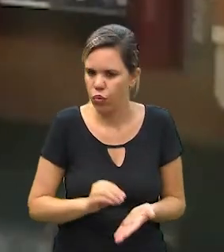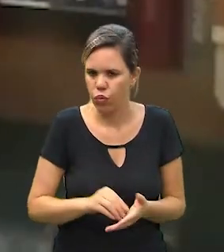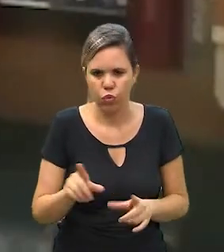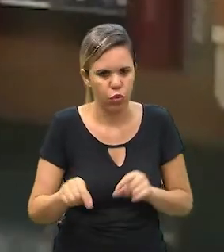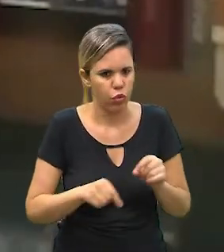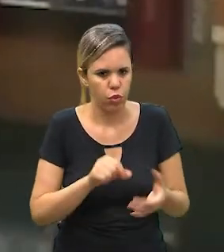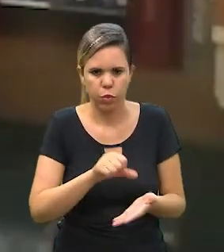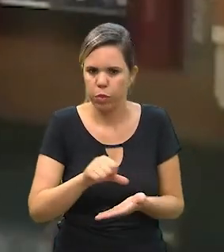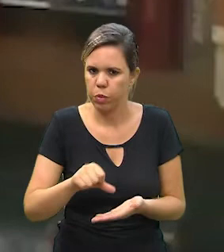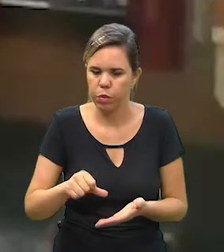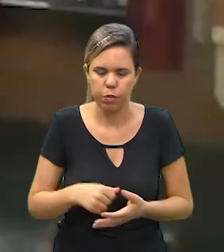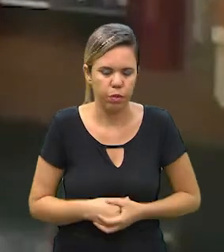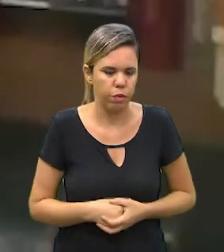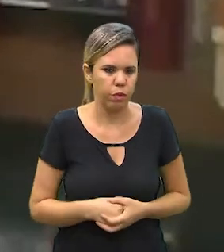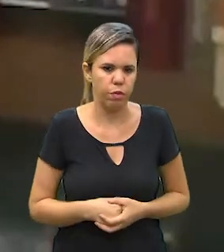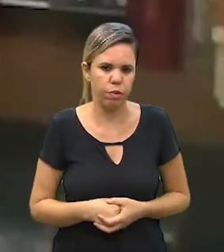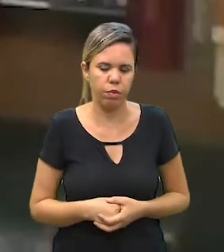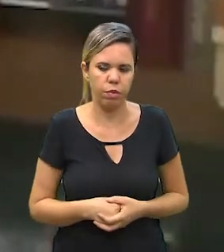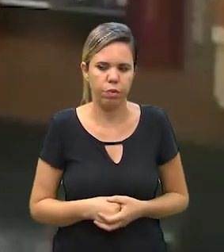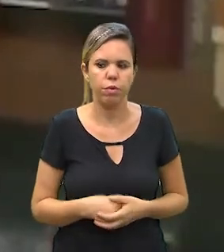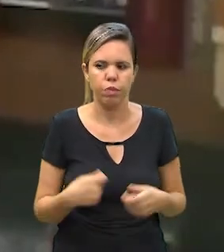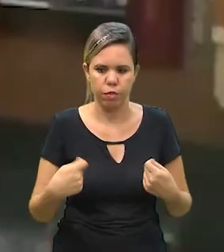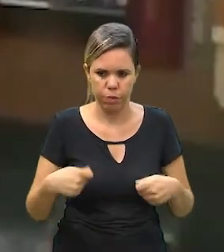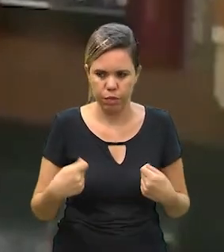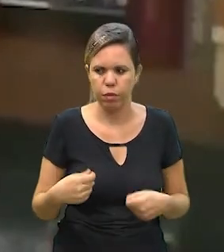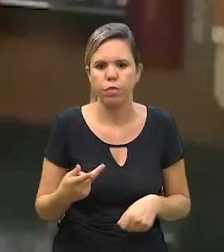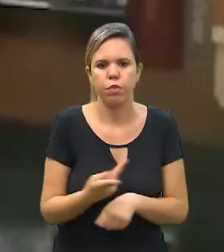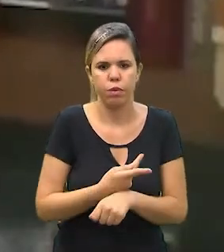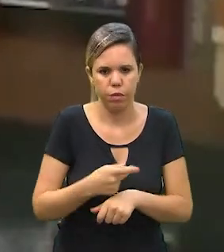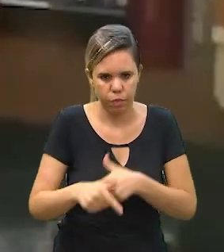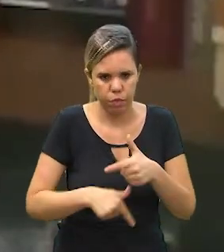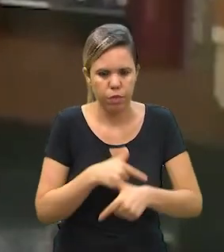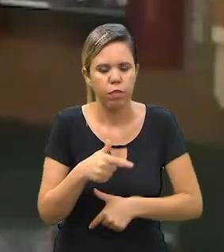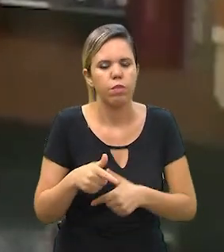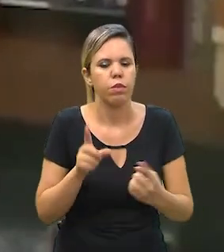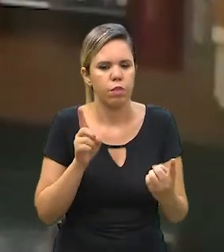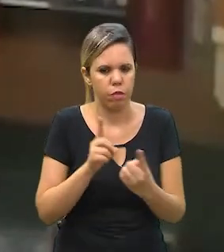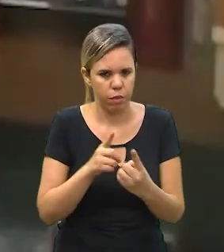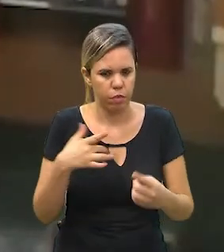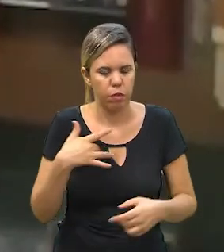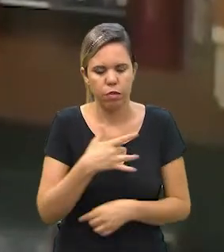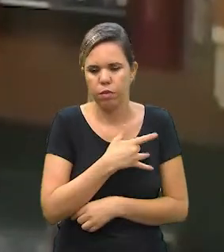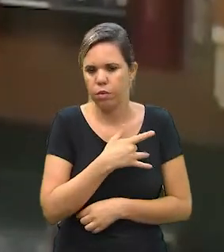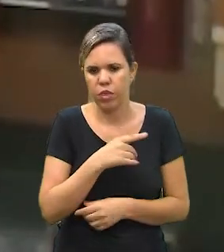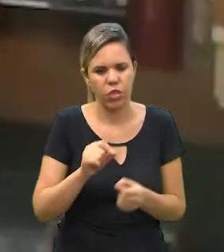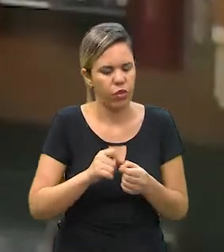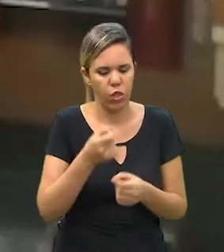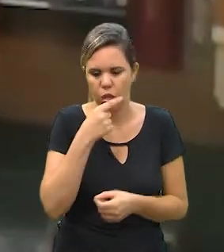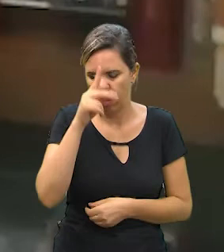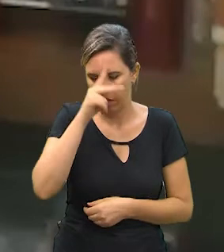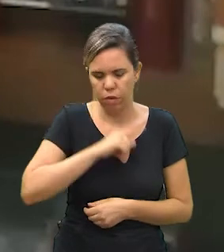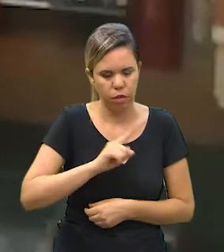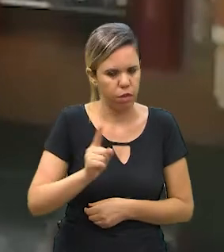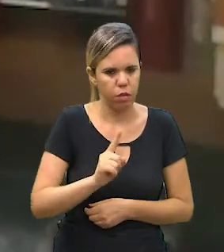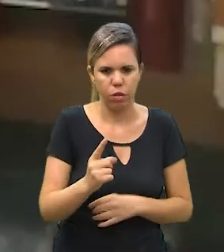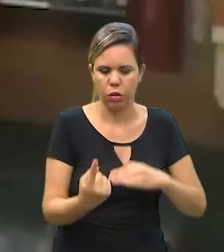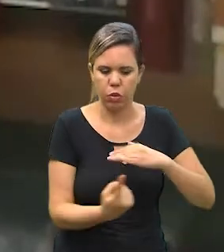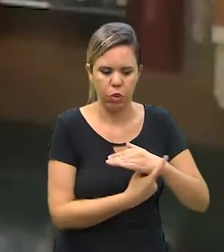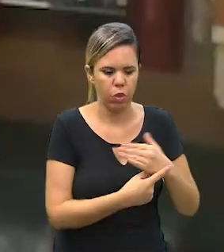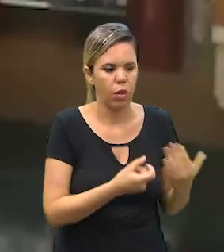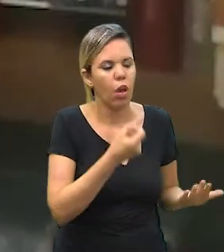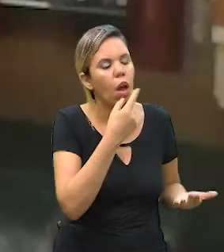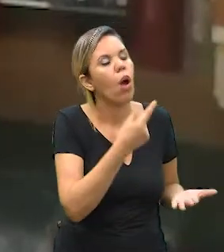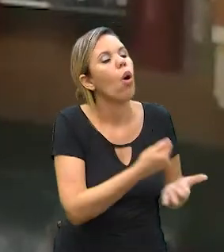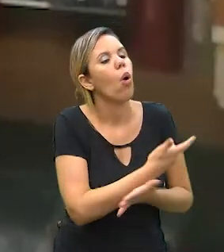na região. Então, deve procurar o serviço de saúde, né? E não fazer automedicação ou ir no balcão da farmácia